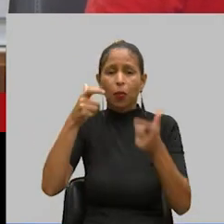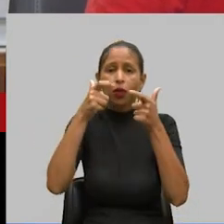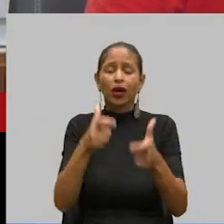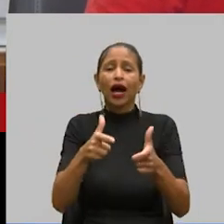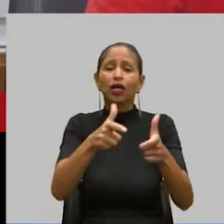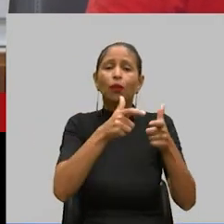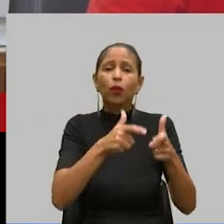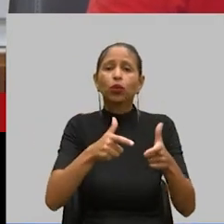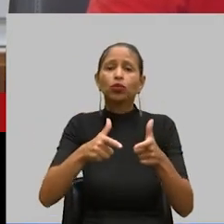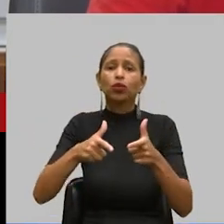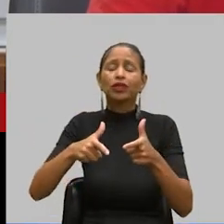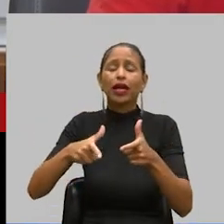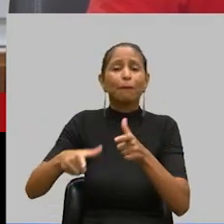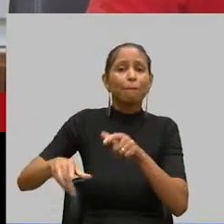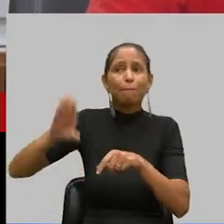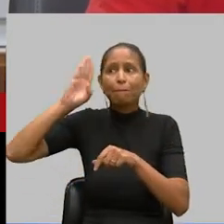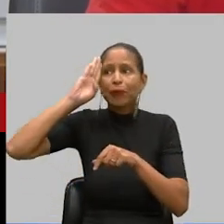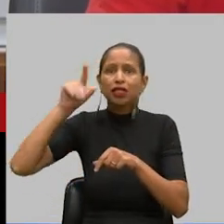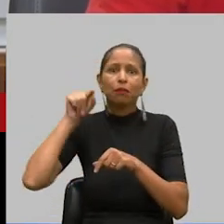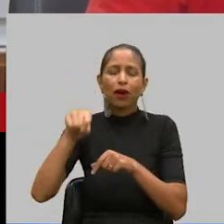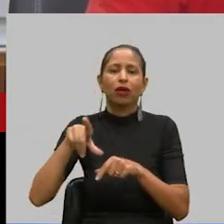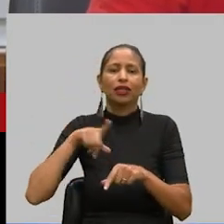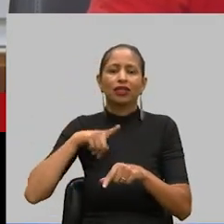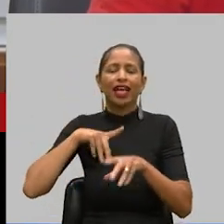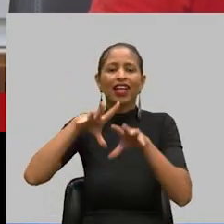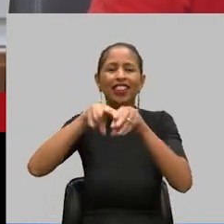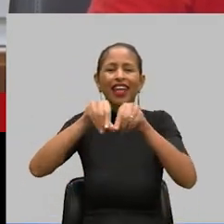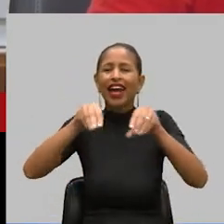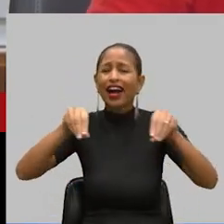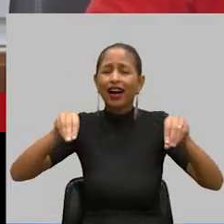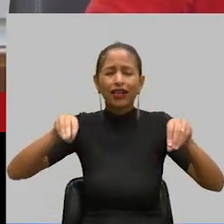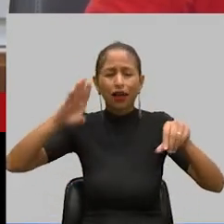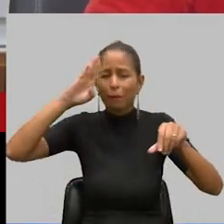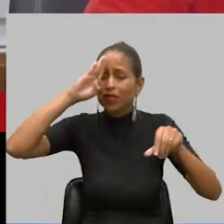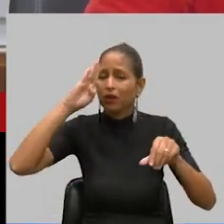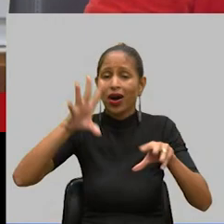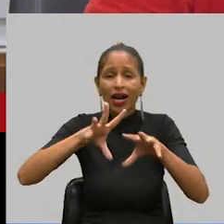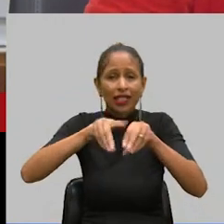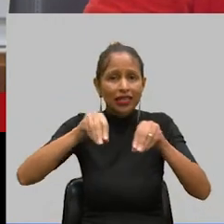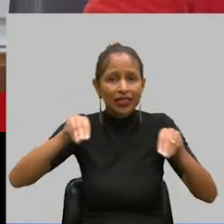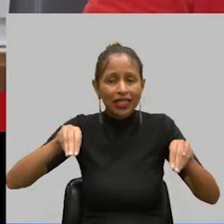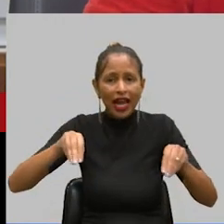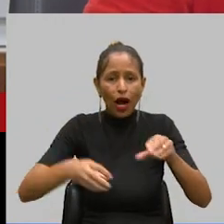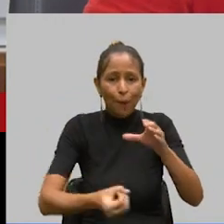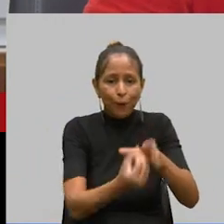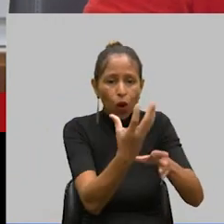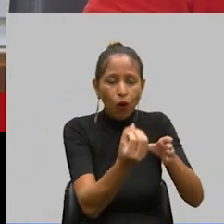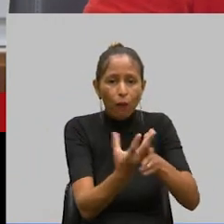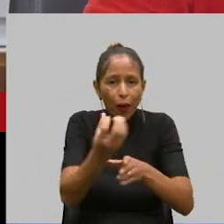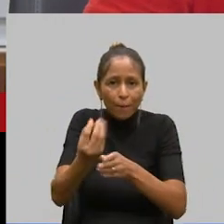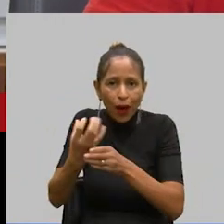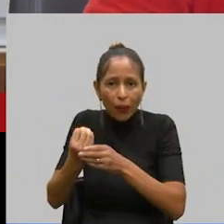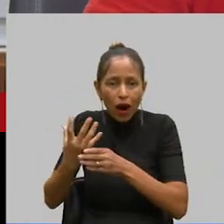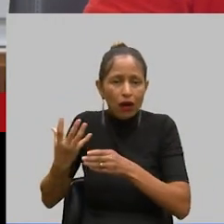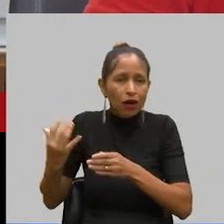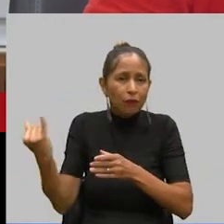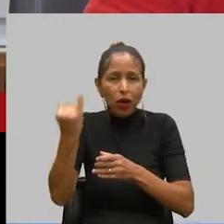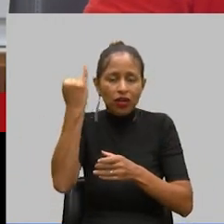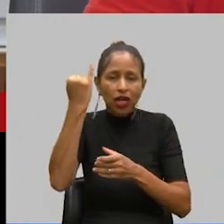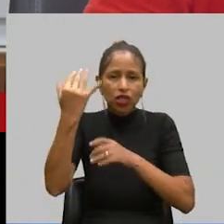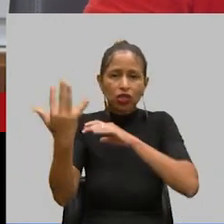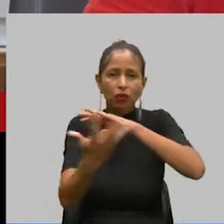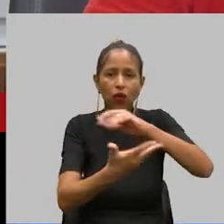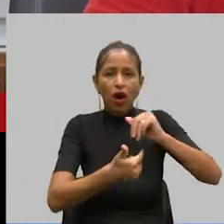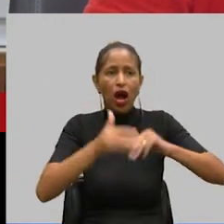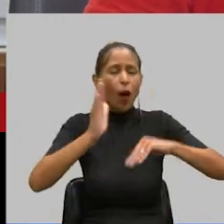onde que Não Se Produza riqueza A não ser que seja na terra porque é na terra que se produz qualquer riqueza que existe nesse mundo Ah sou um